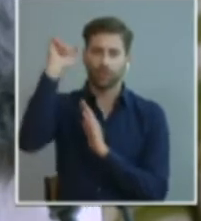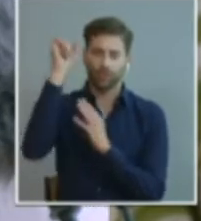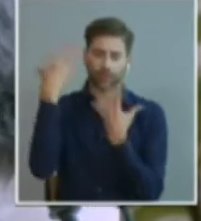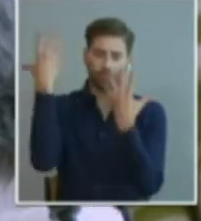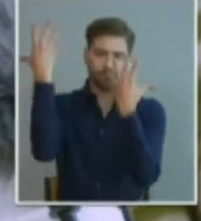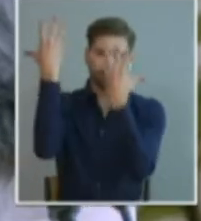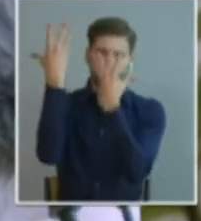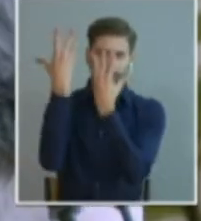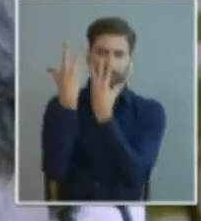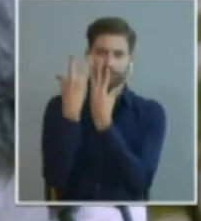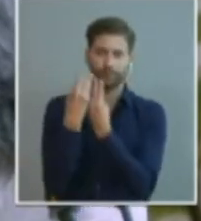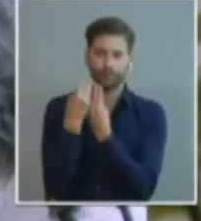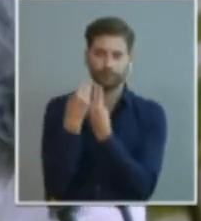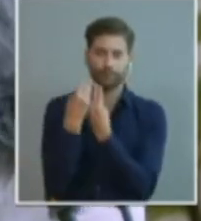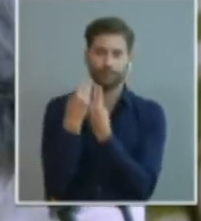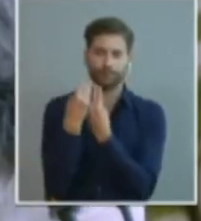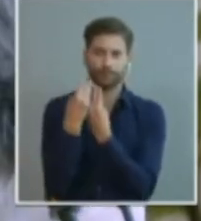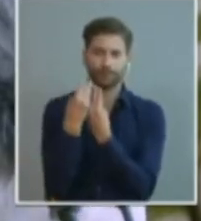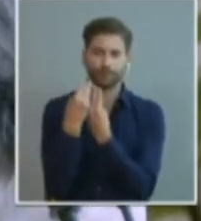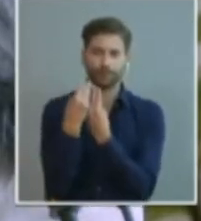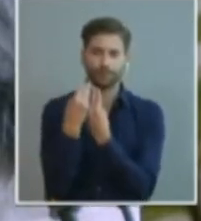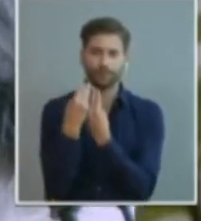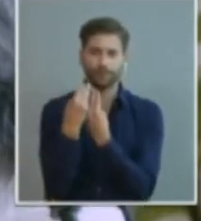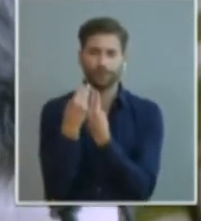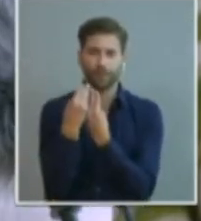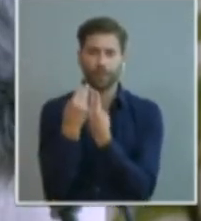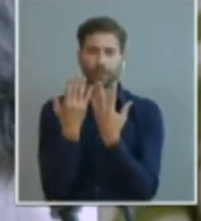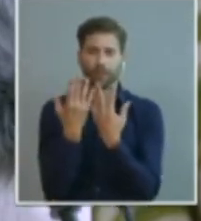sendo assim, a primeira criatura